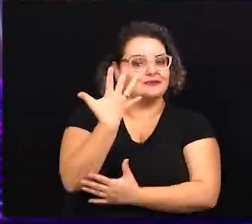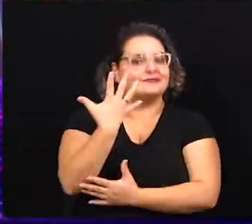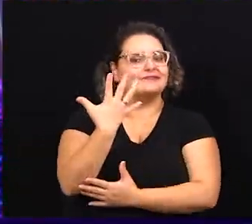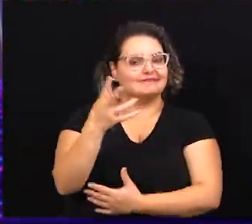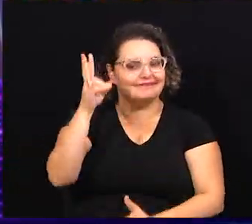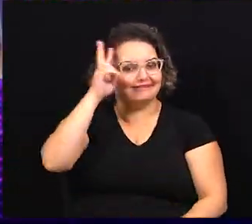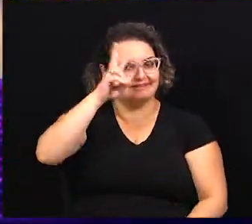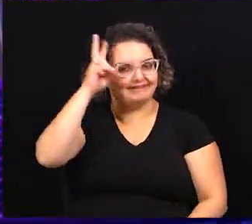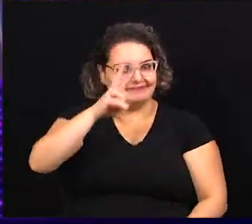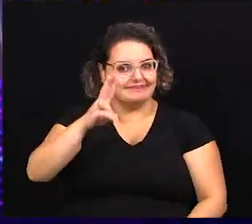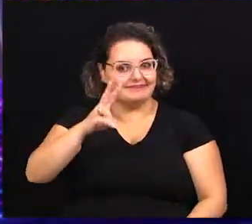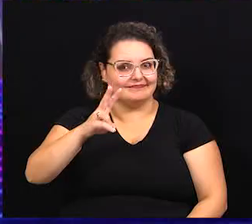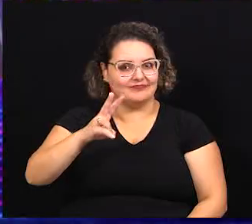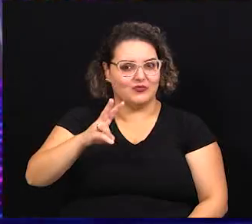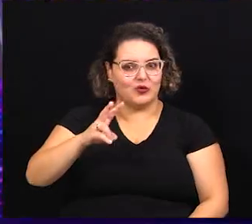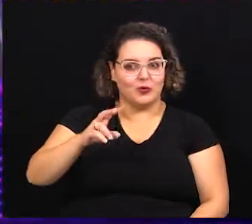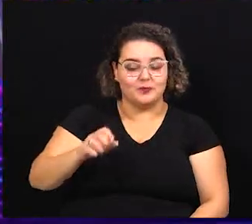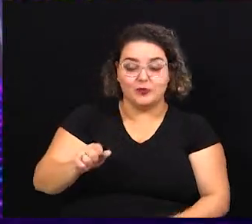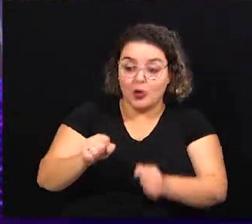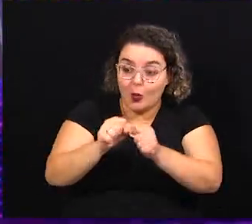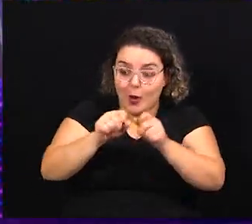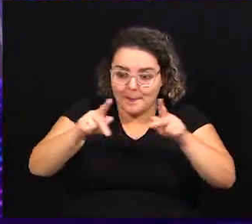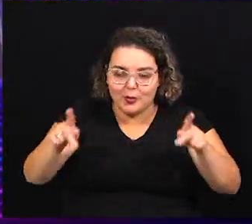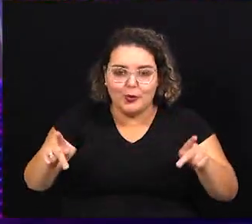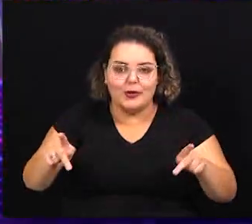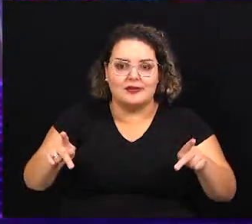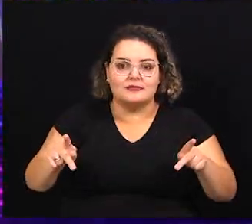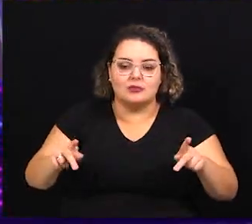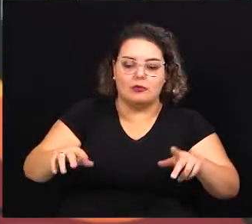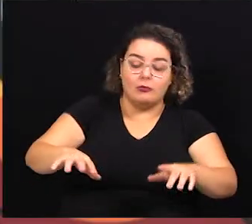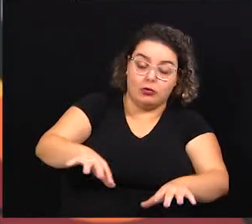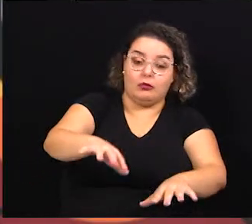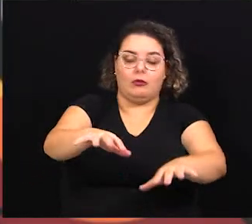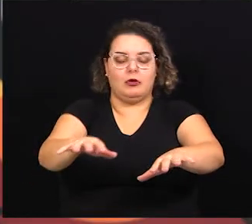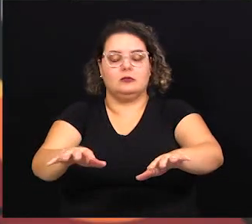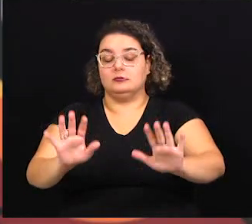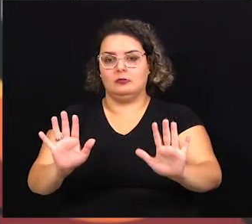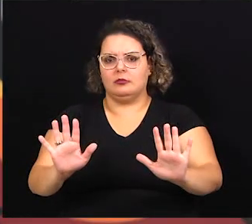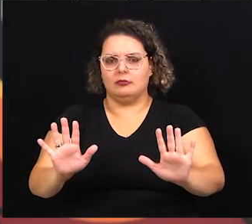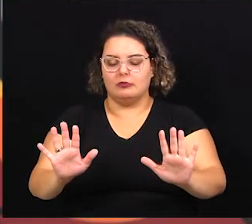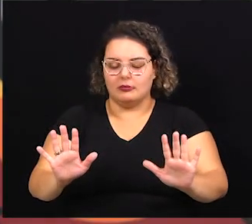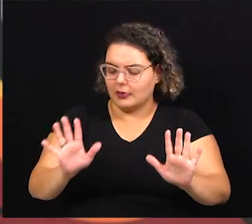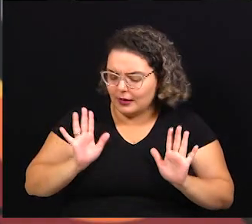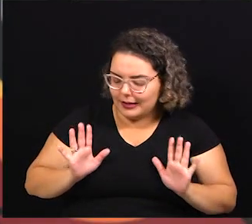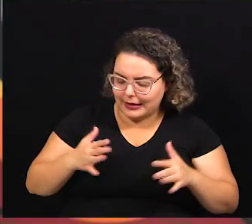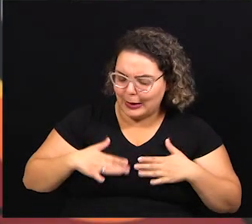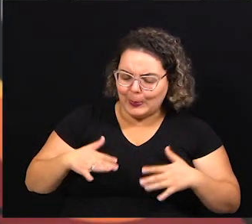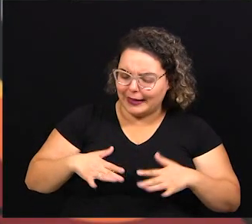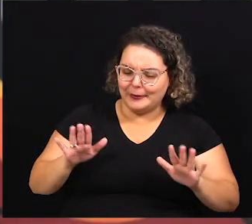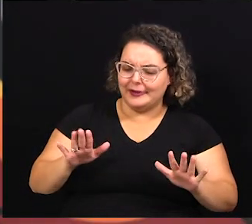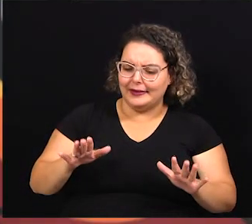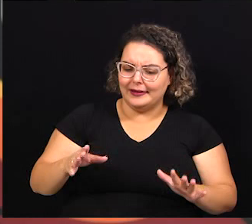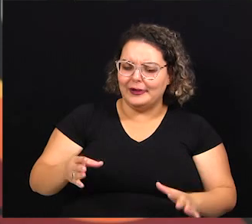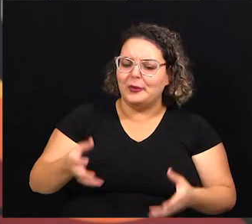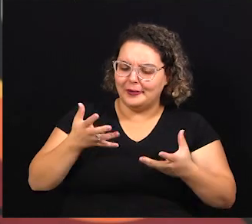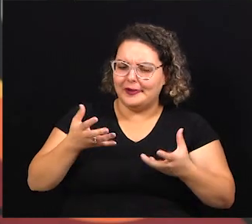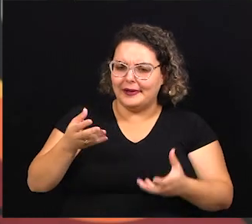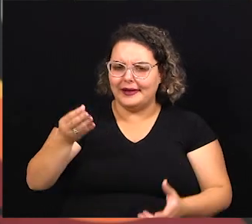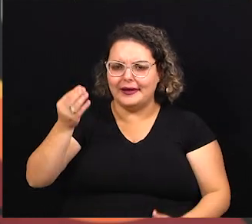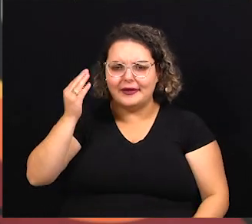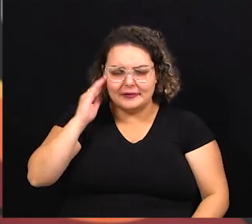criando essa história de um apocalipse do ponto de vista de um zumbi. Pera aí, até eu quero entender